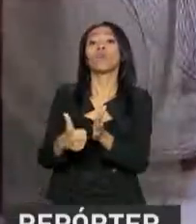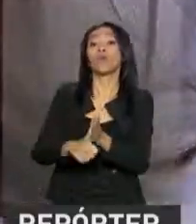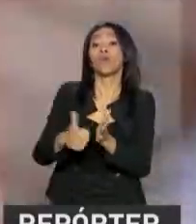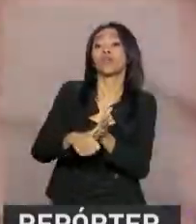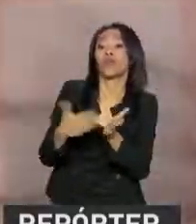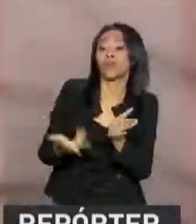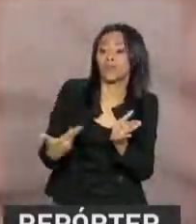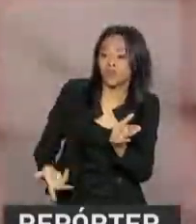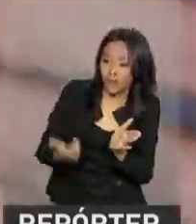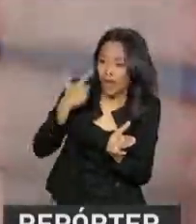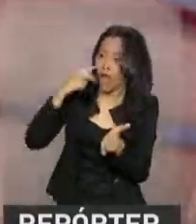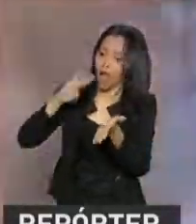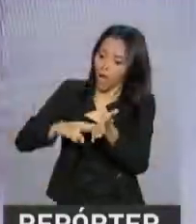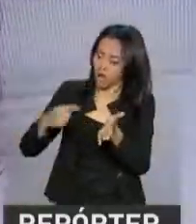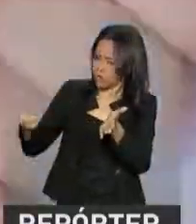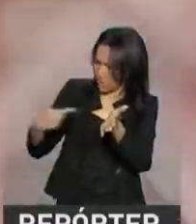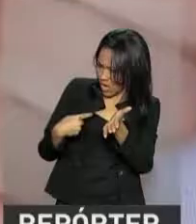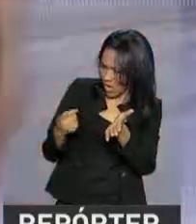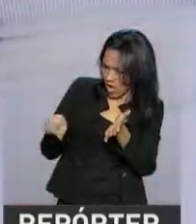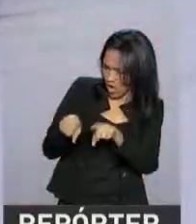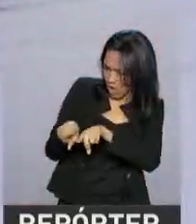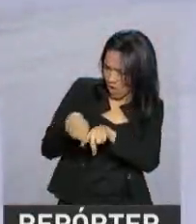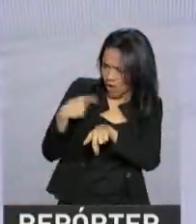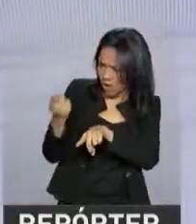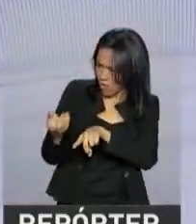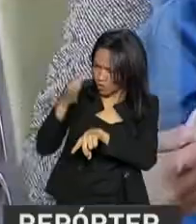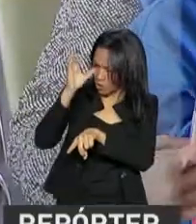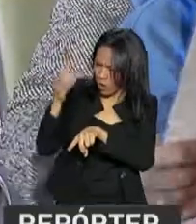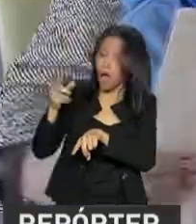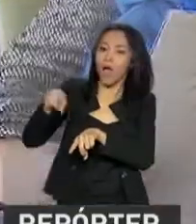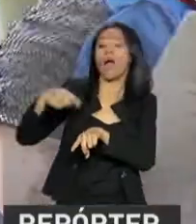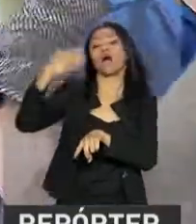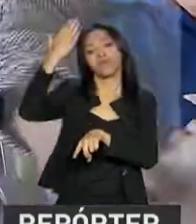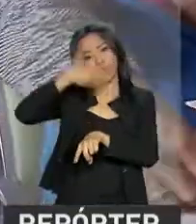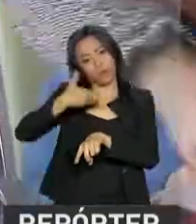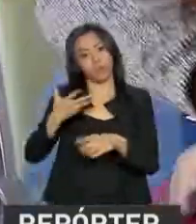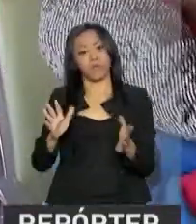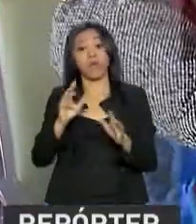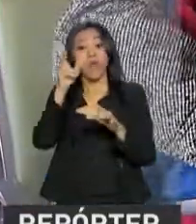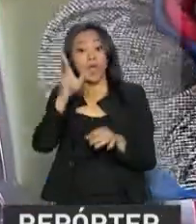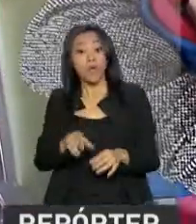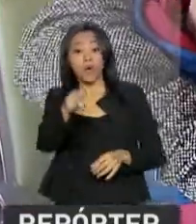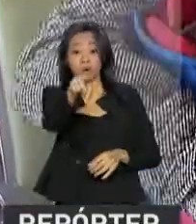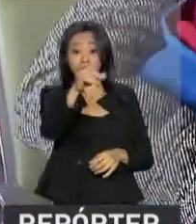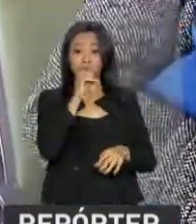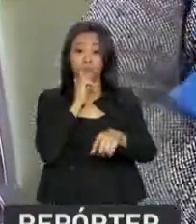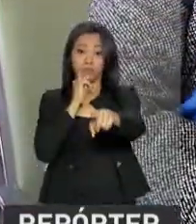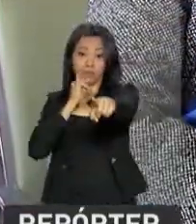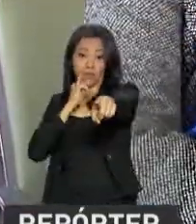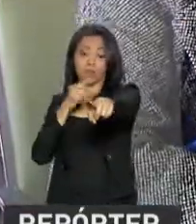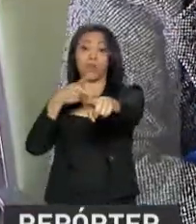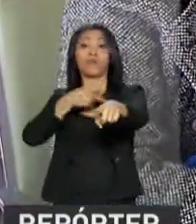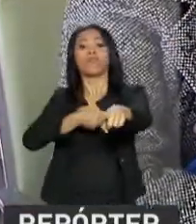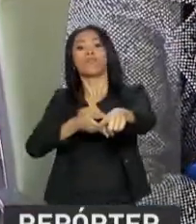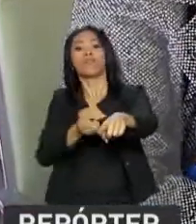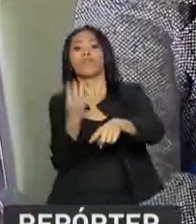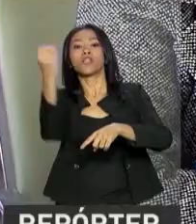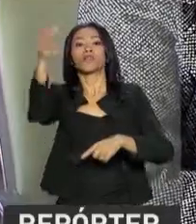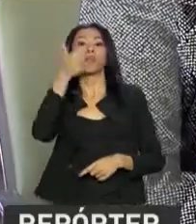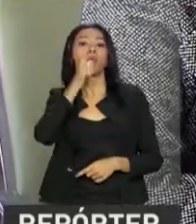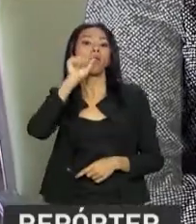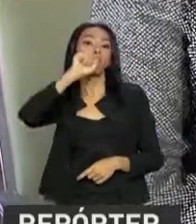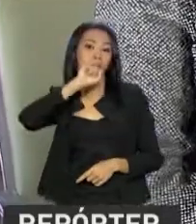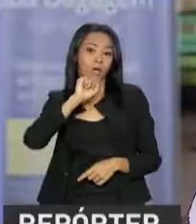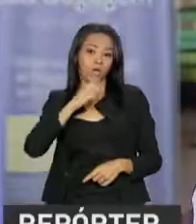ea comprovação do grau de parentesco do acompanhante é o caso da letícia que está viajando com a mãe e os dois filhos para